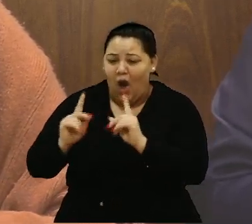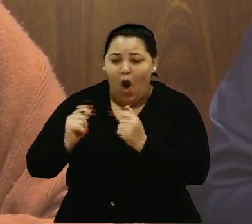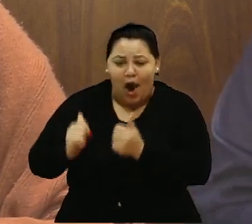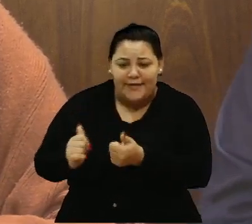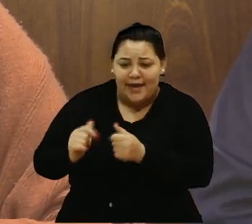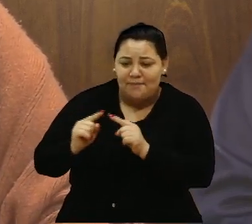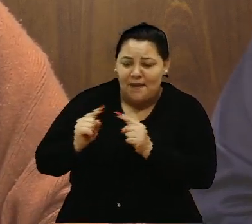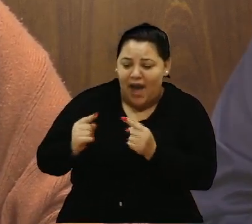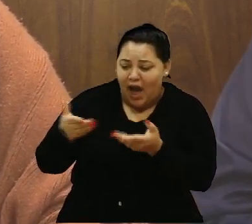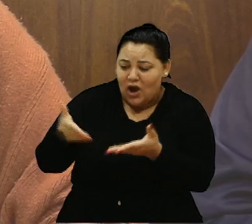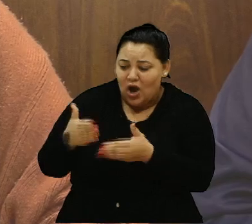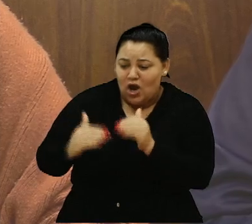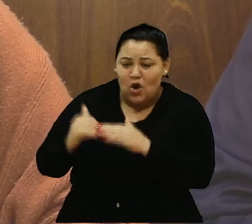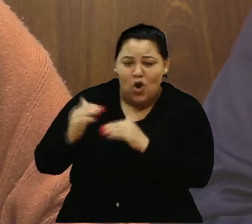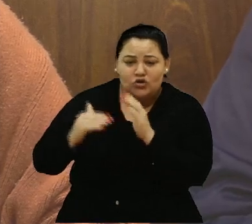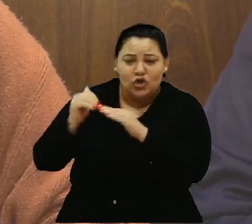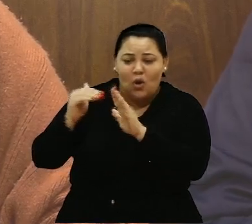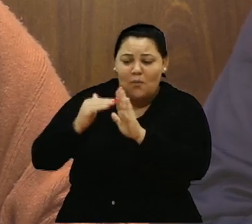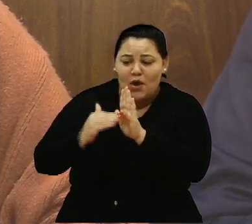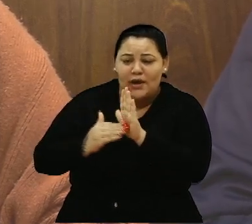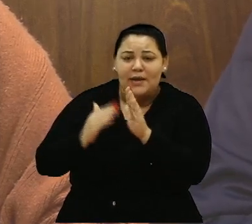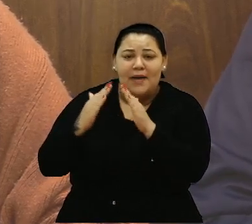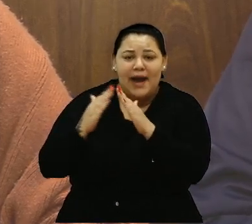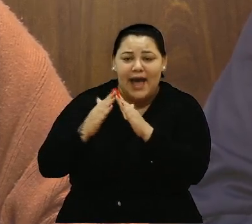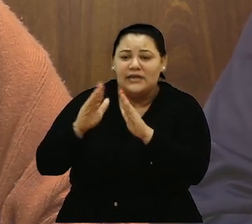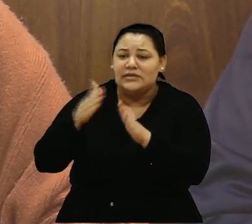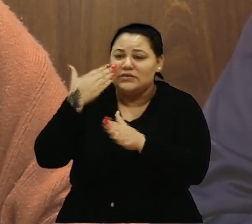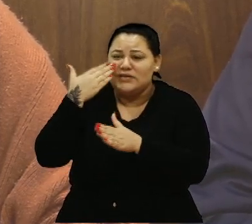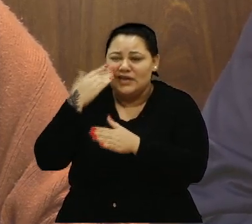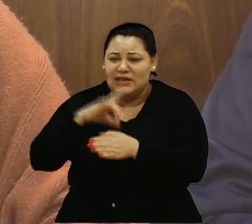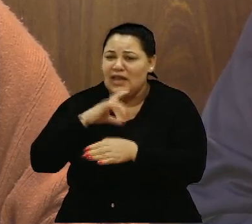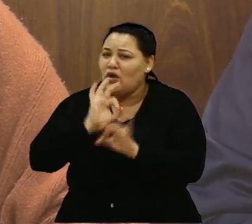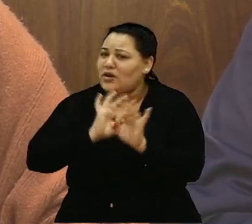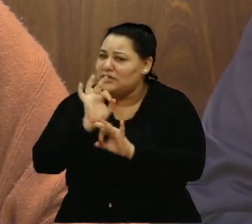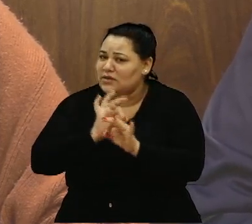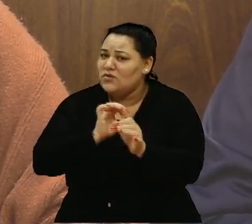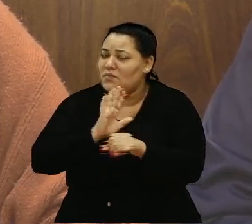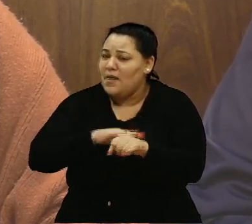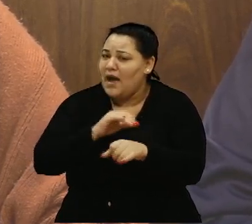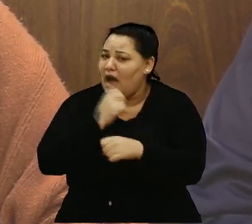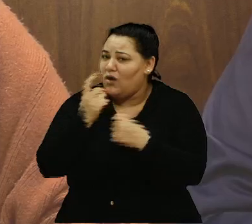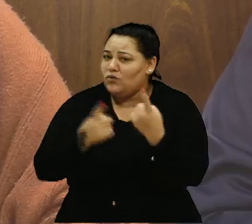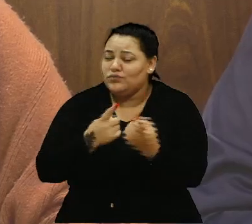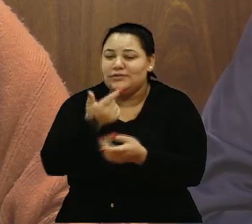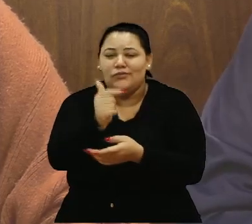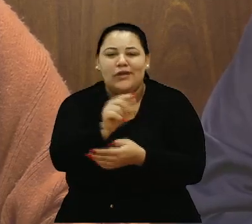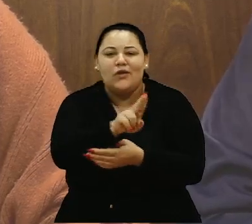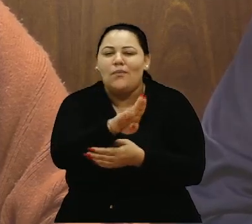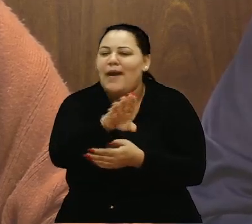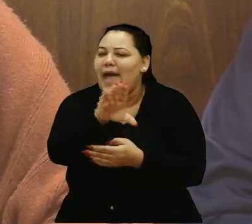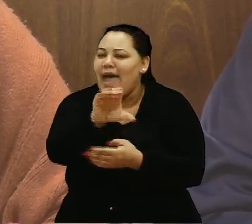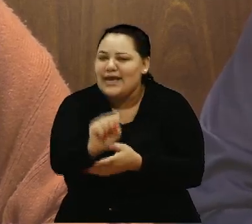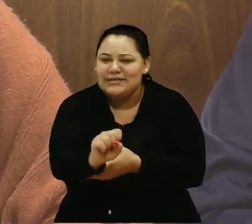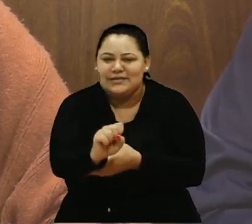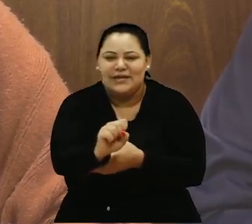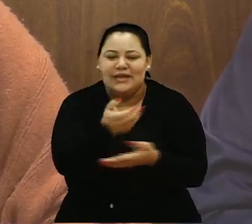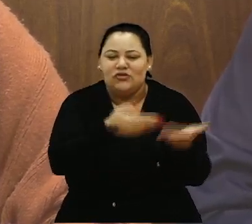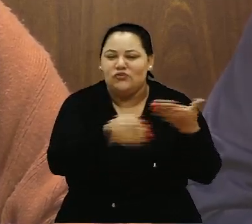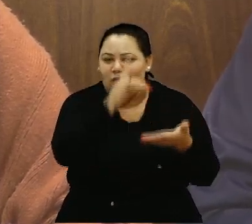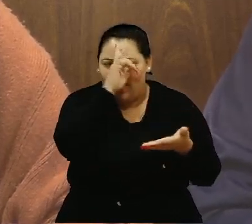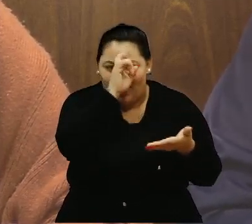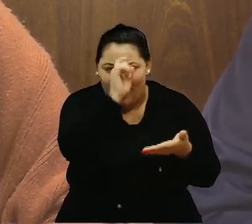constrói esses programas habitacionais, eu sei que está sendo planejado mais algumas, né, sem uma UBS, sem uma escola,